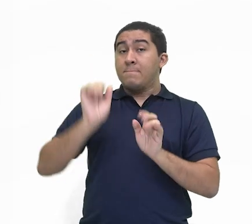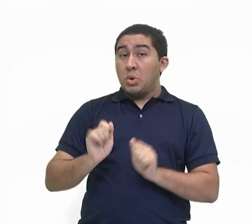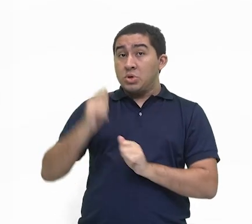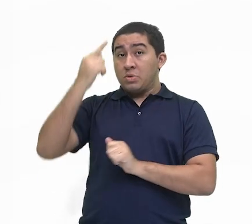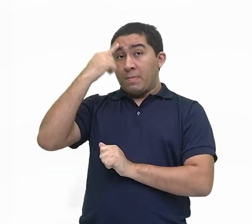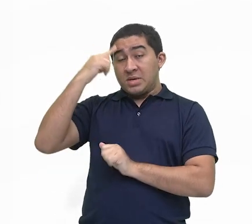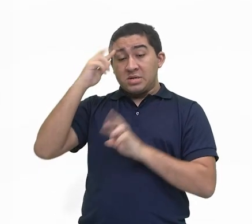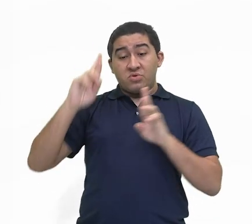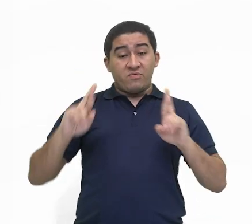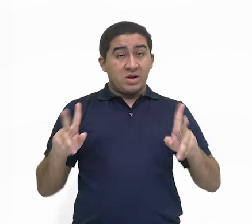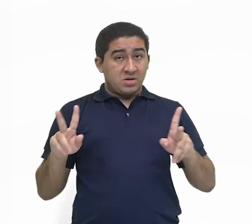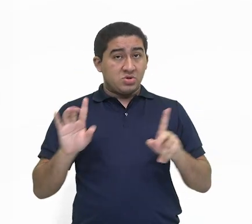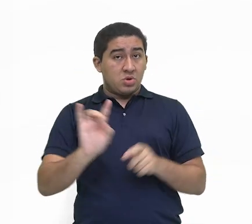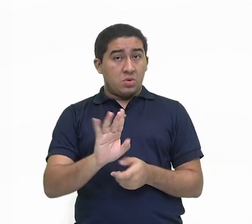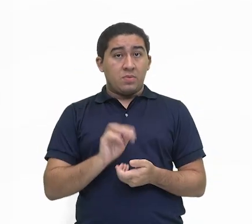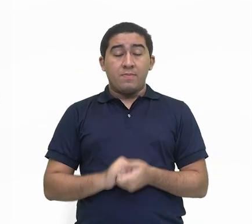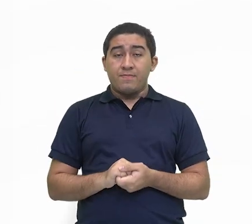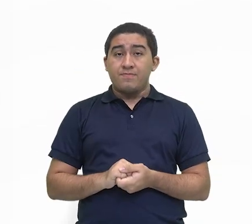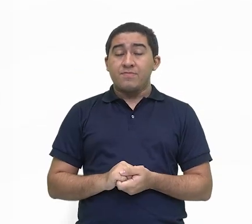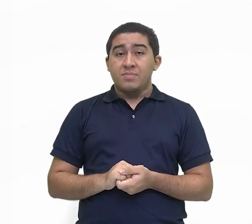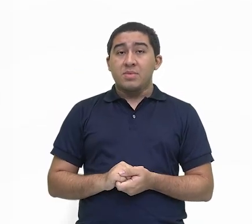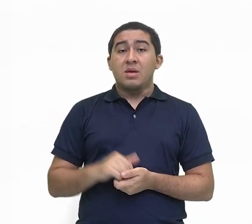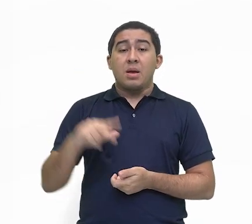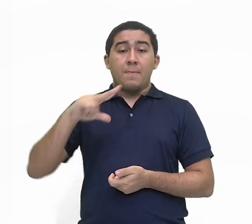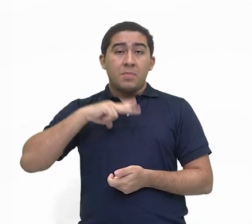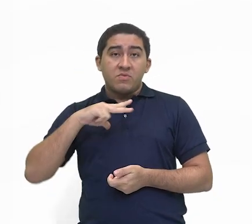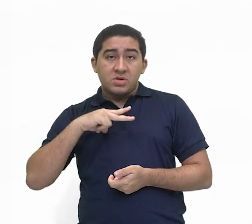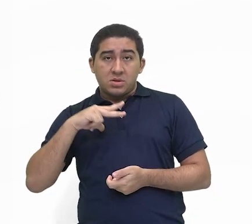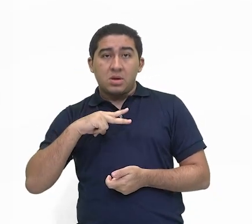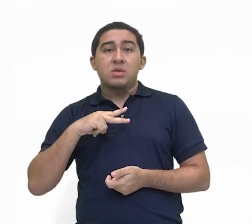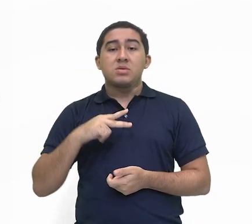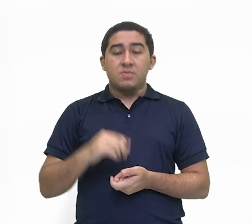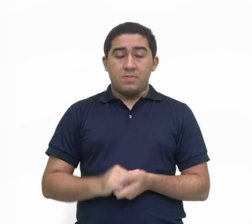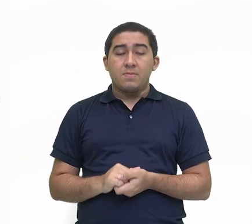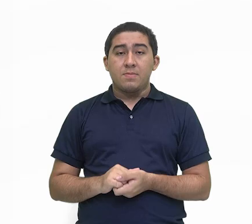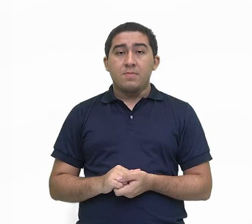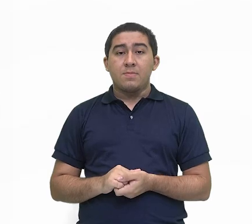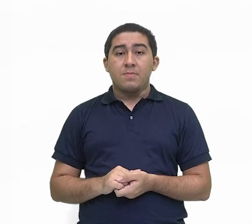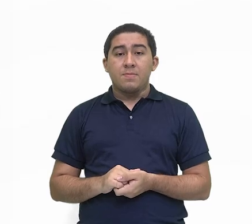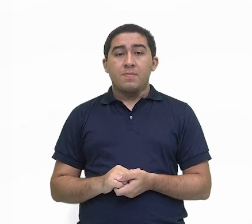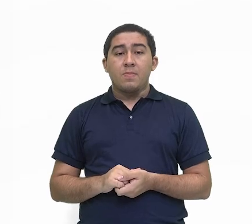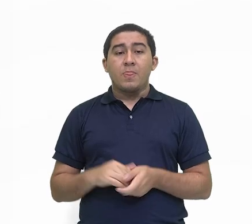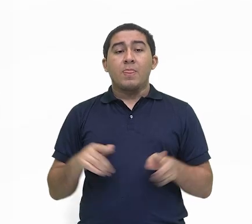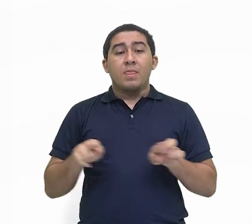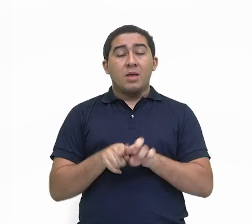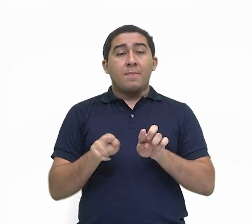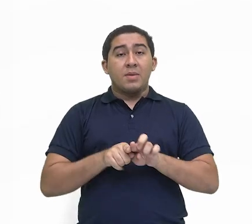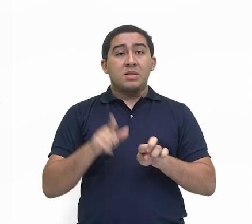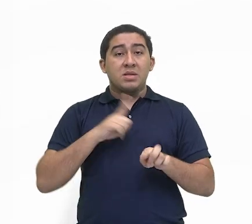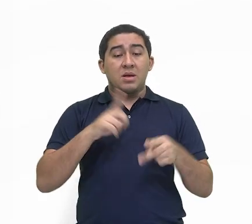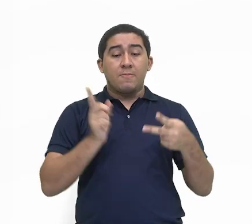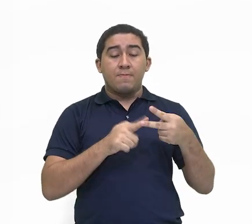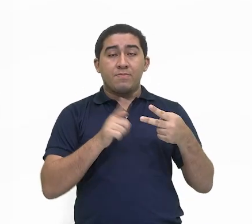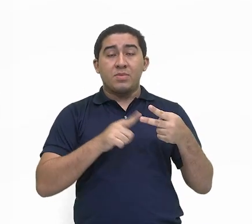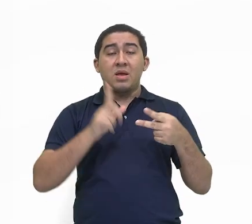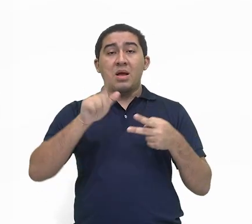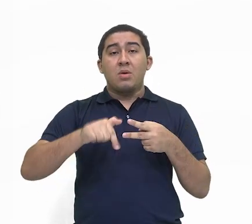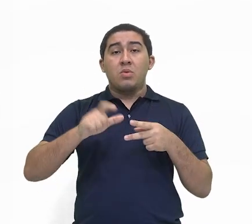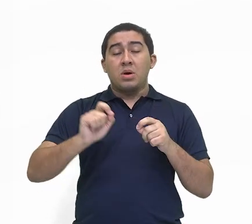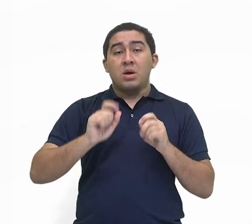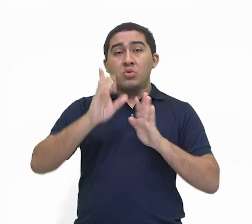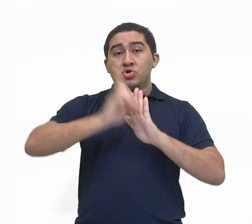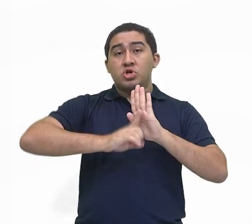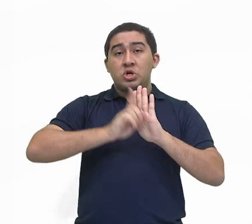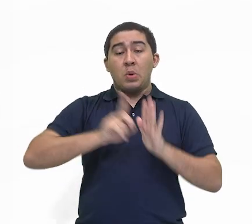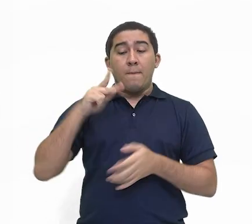outro. A privacidade e a propriedade. Né? Nós temos também os direitos políticos, que é esse